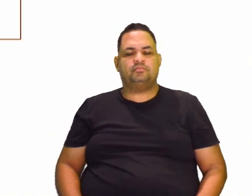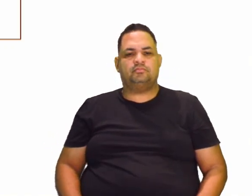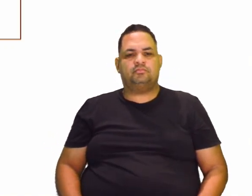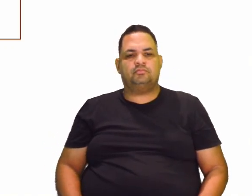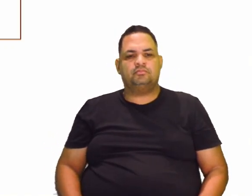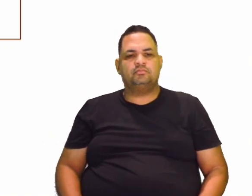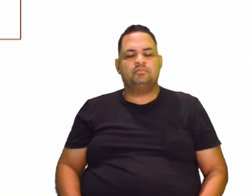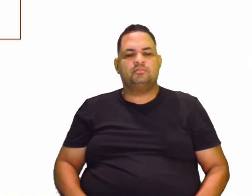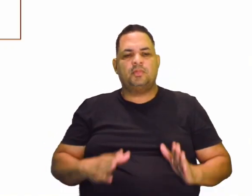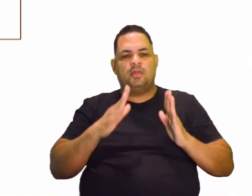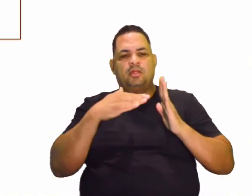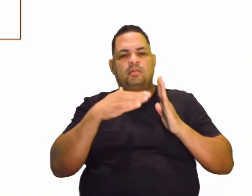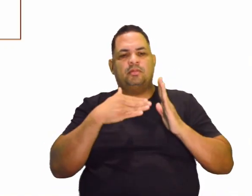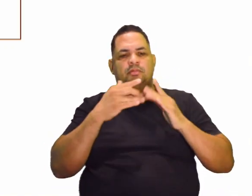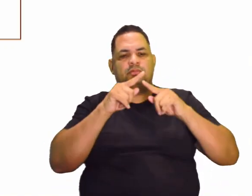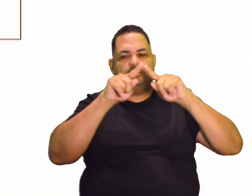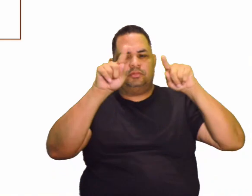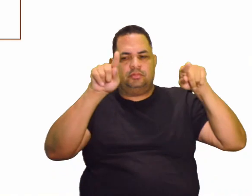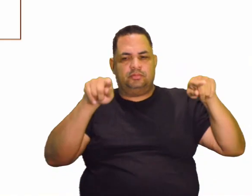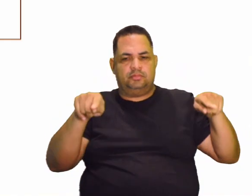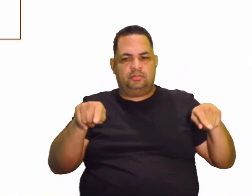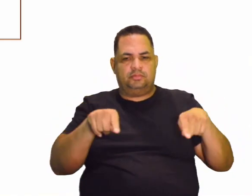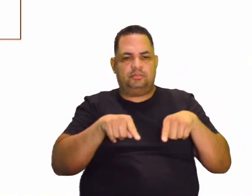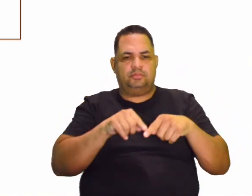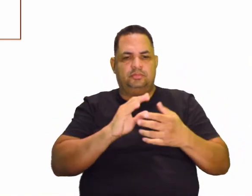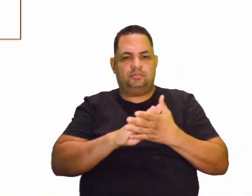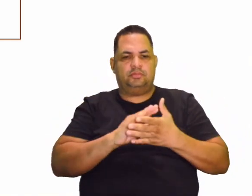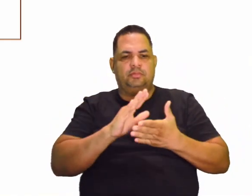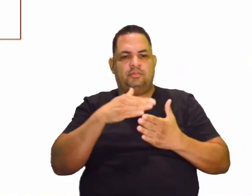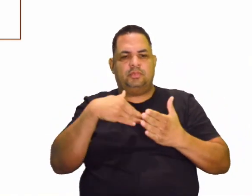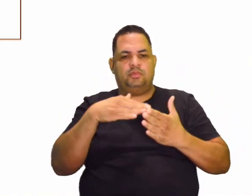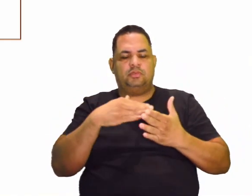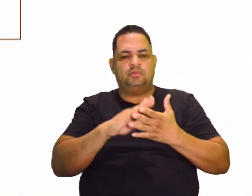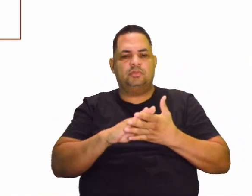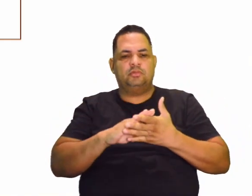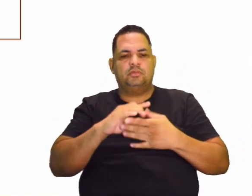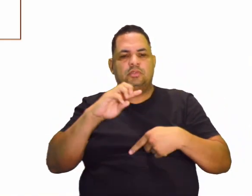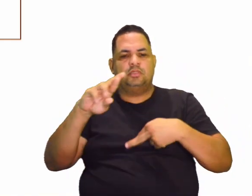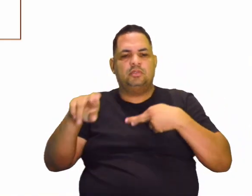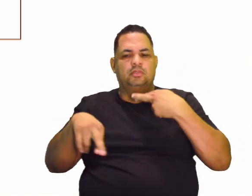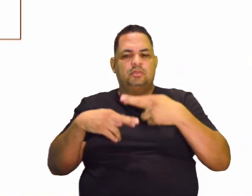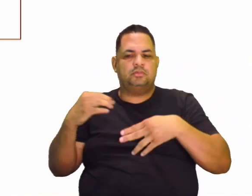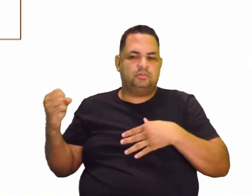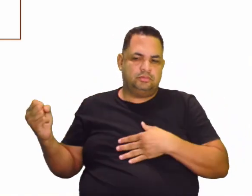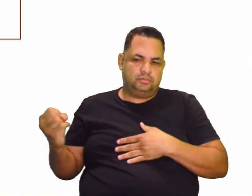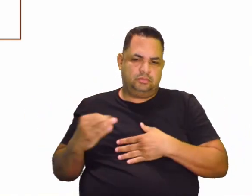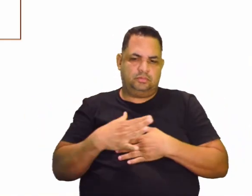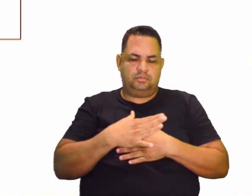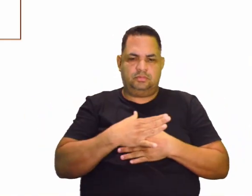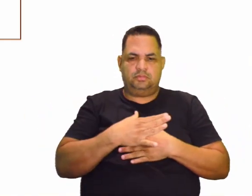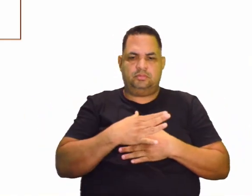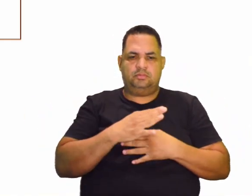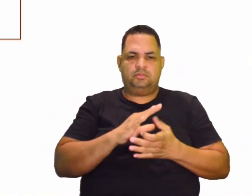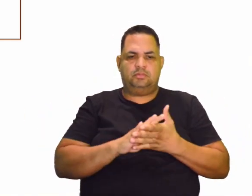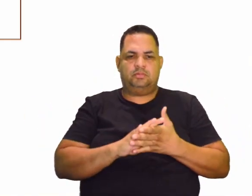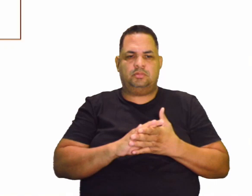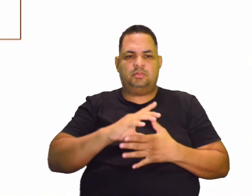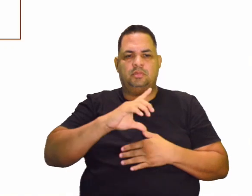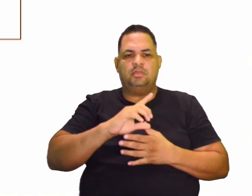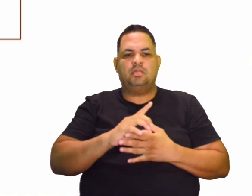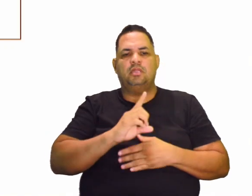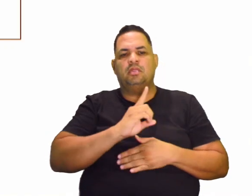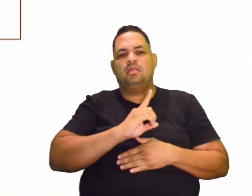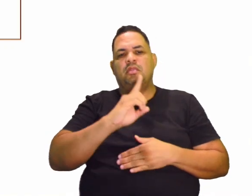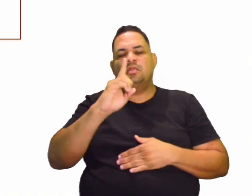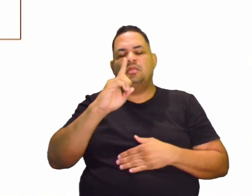artista, né? Ele fez essa obra já no Renascimento, com essa deusa aí, Vênus,